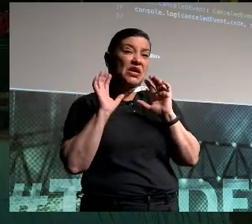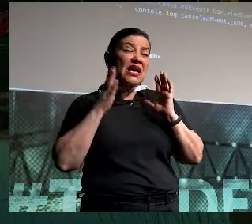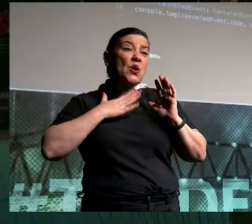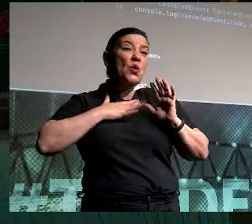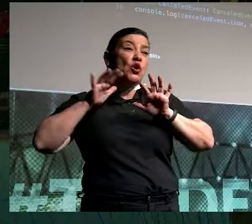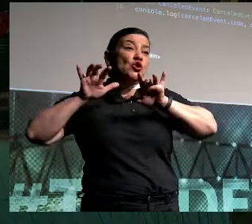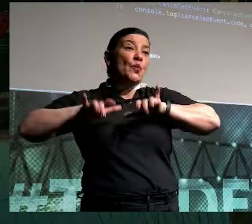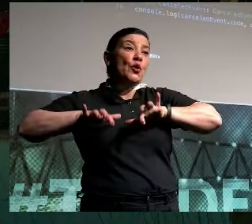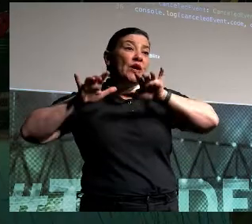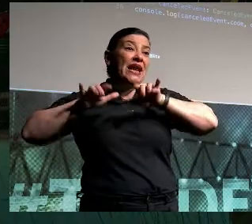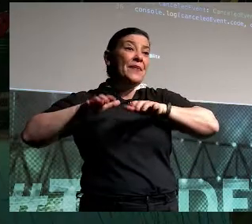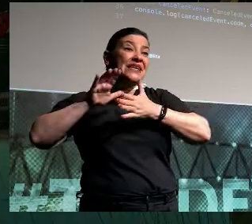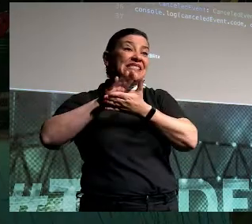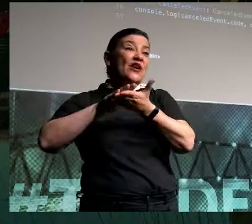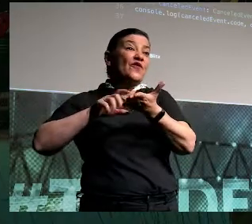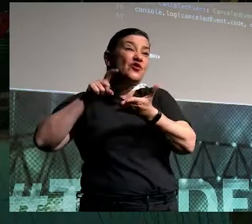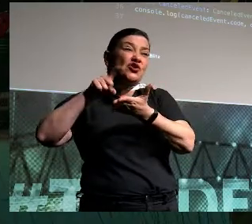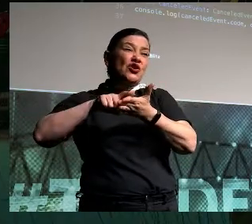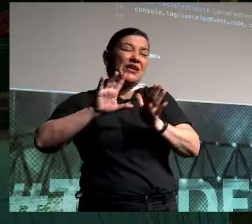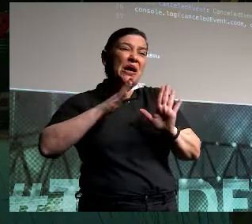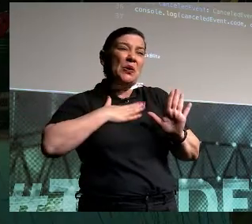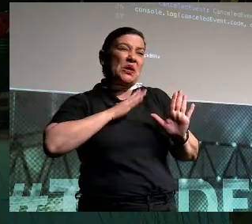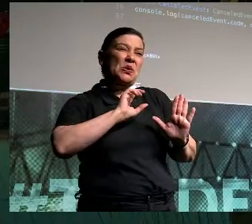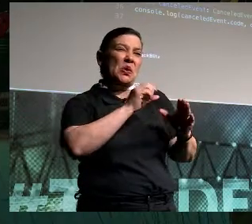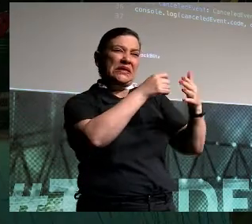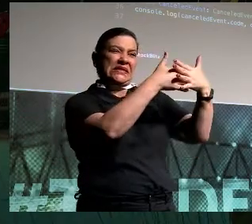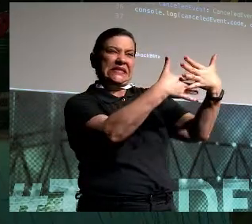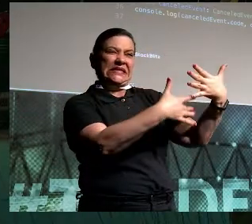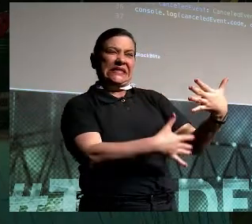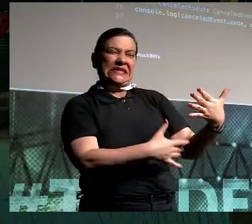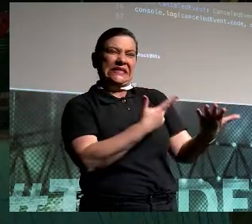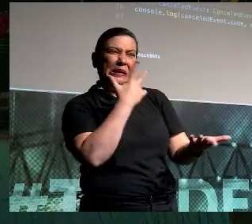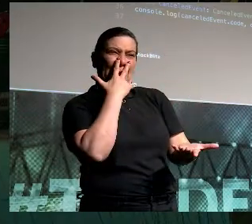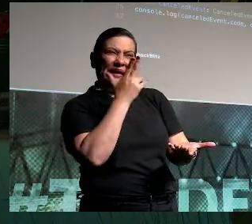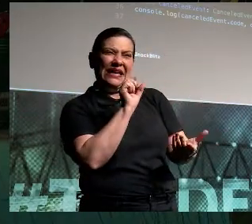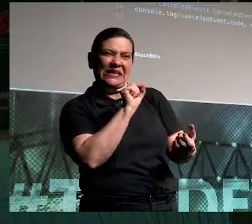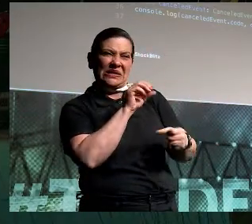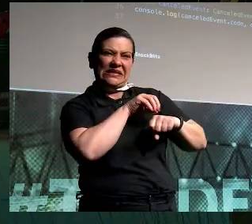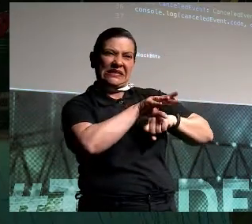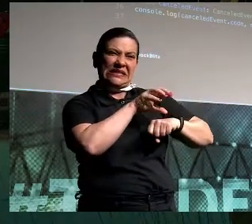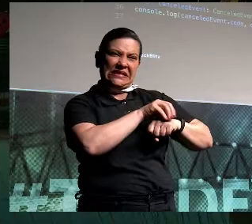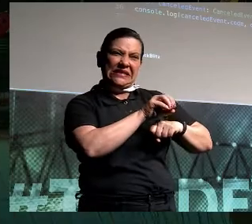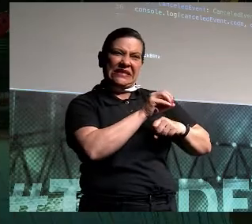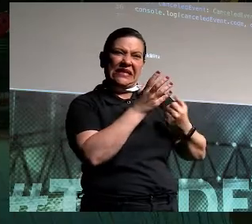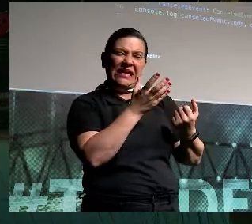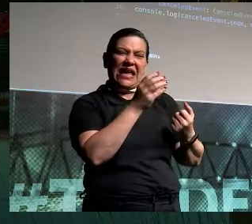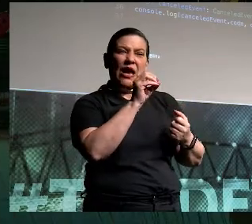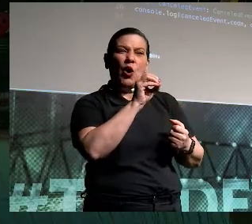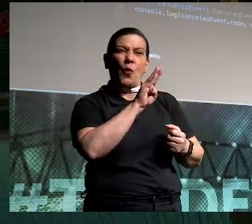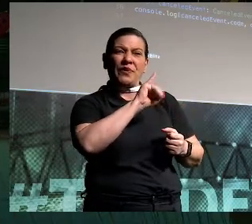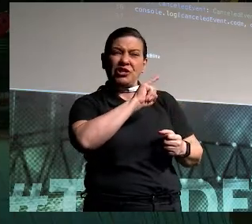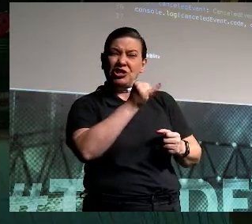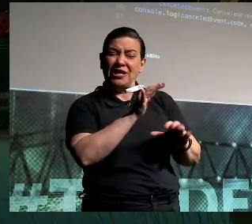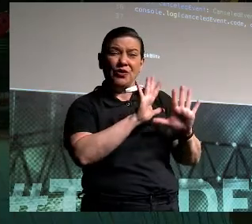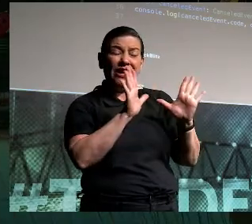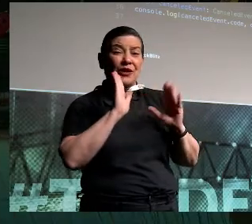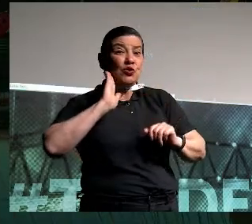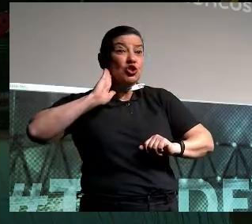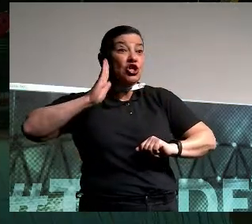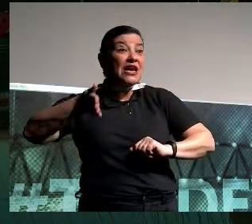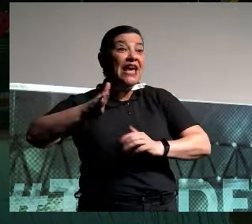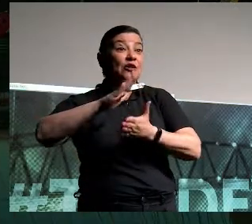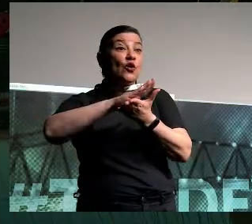programação funcional, eu não gosto desses extends aqui que parece orientação a objeto, eu quero fazer de uma maneira mais funcional. Tem